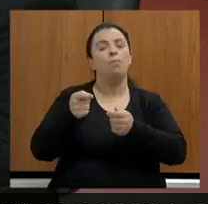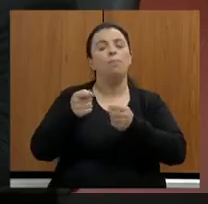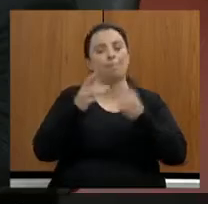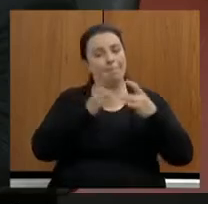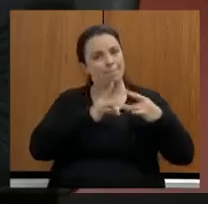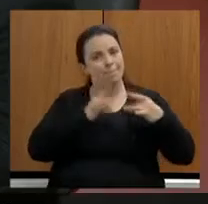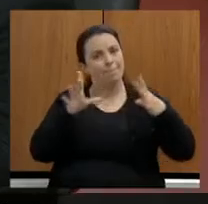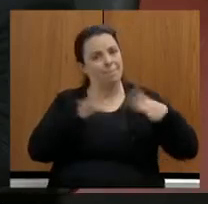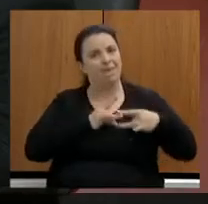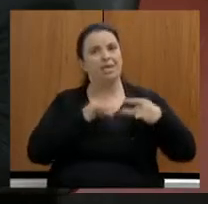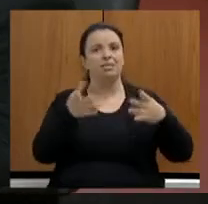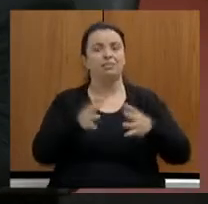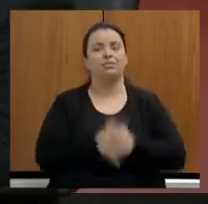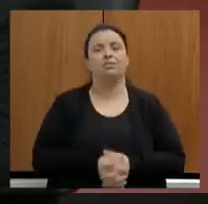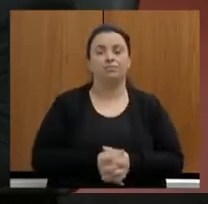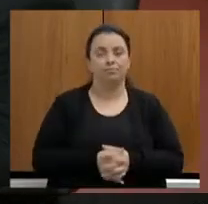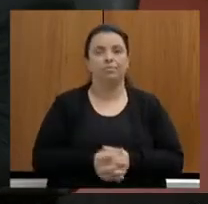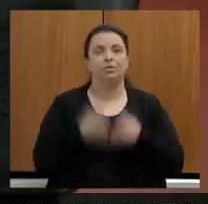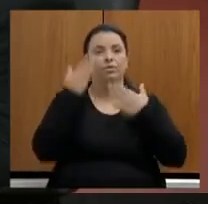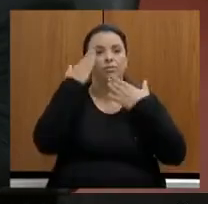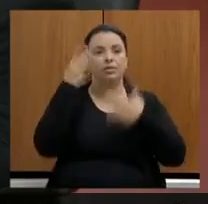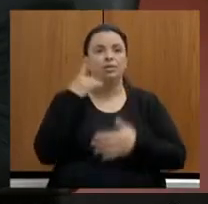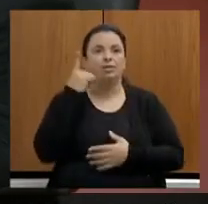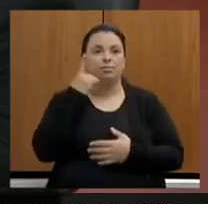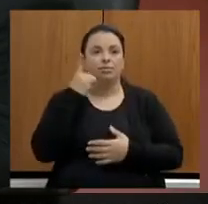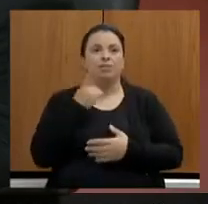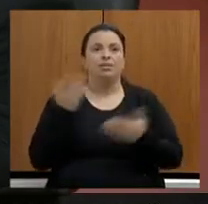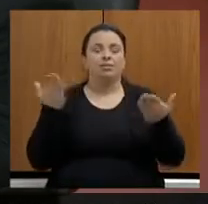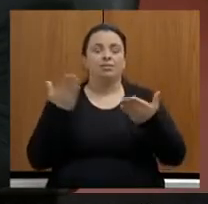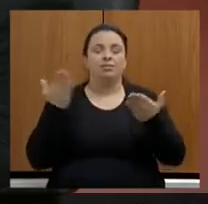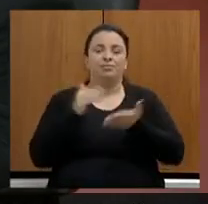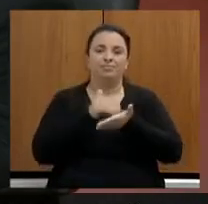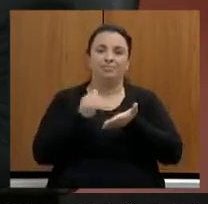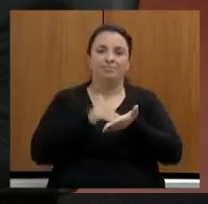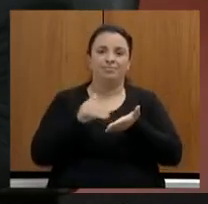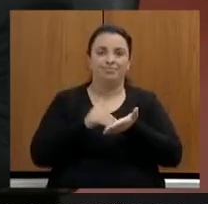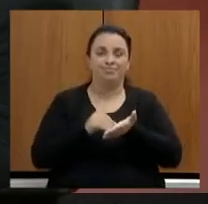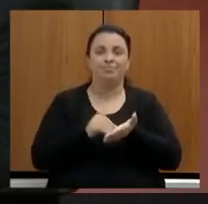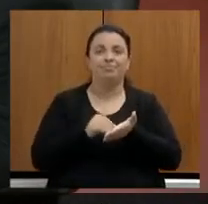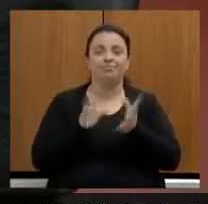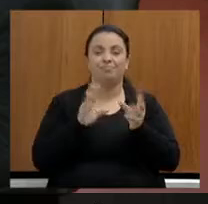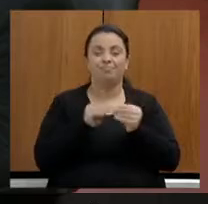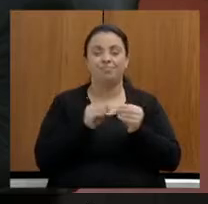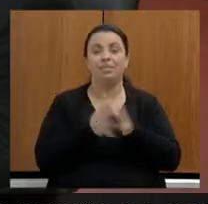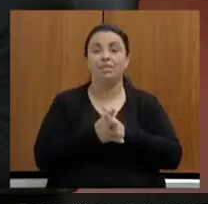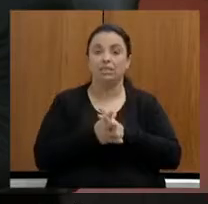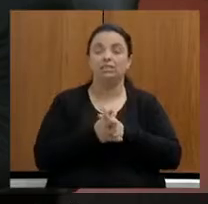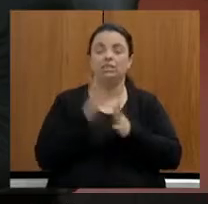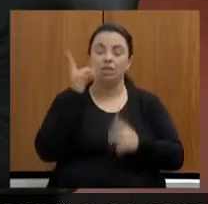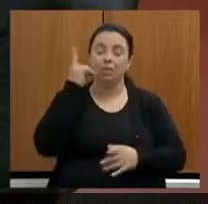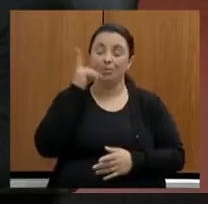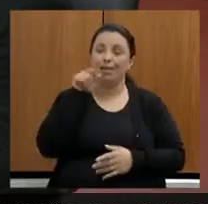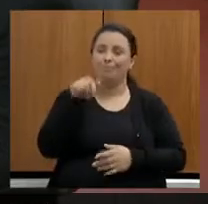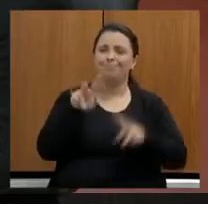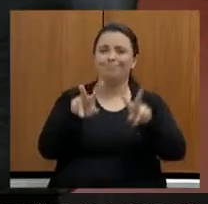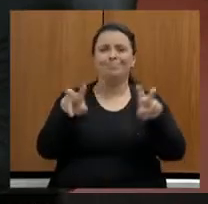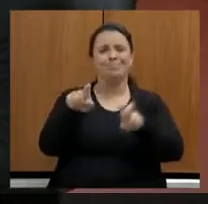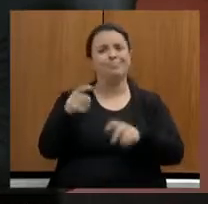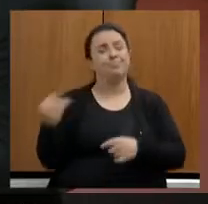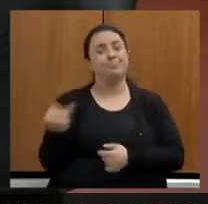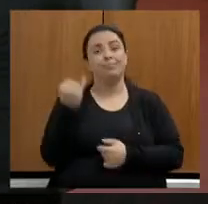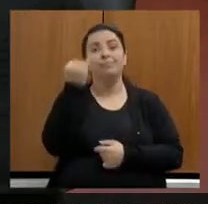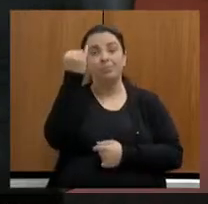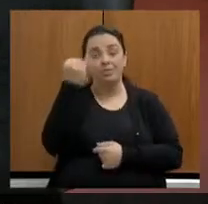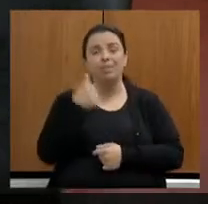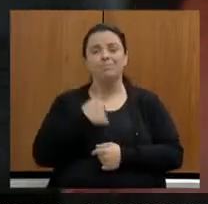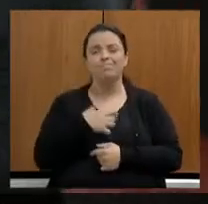bom obrigada Deputado com a palavra secretária para suas considerações Deputado esse tema é tão importante e